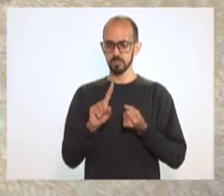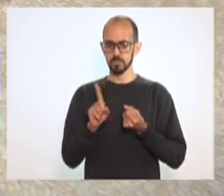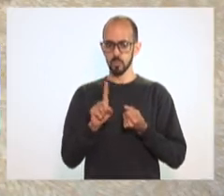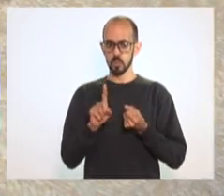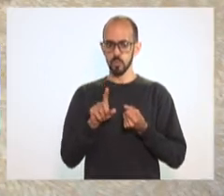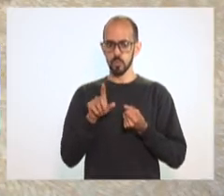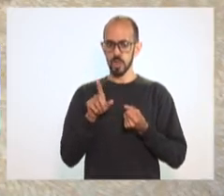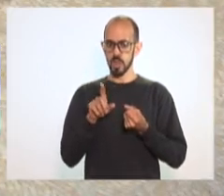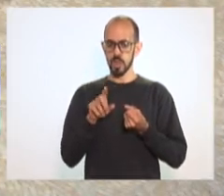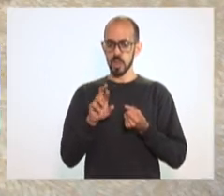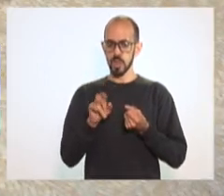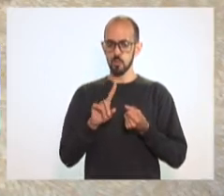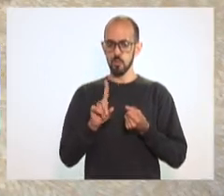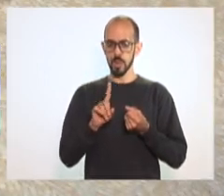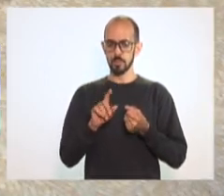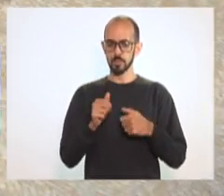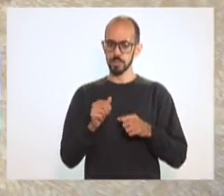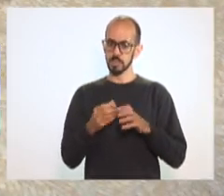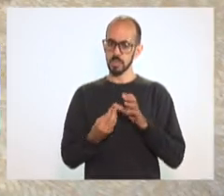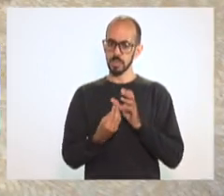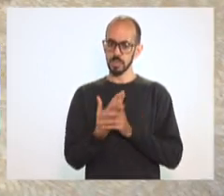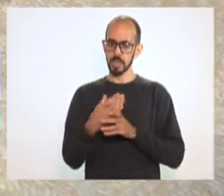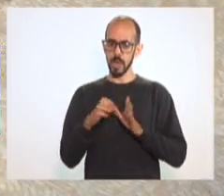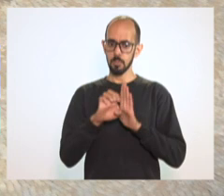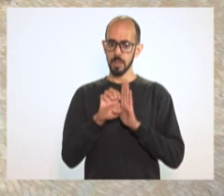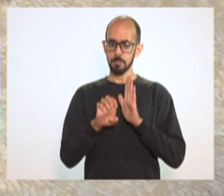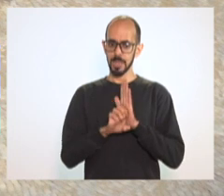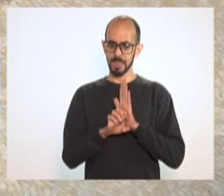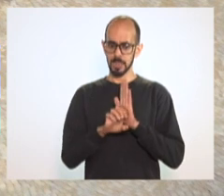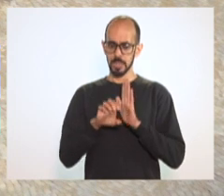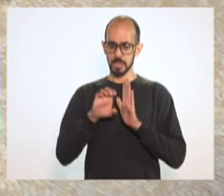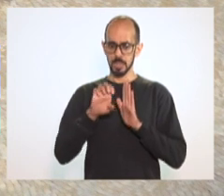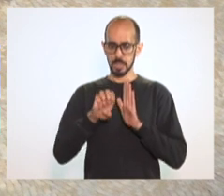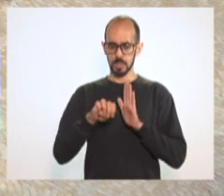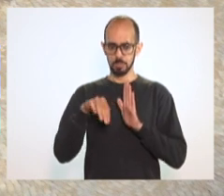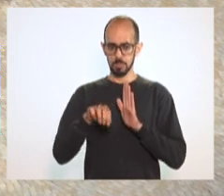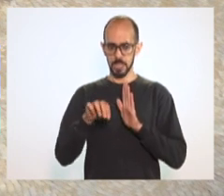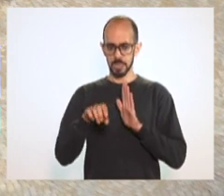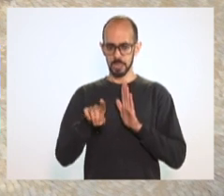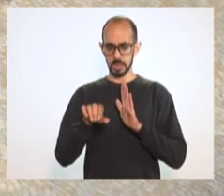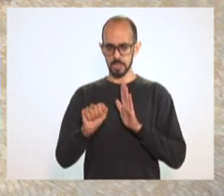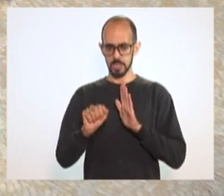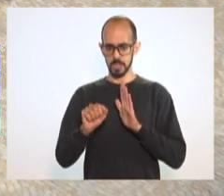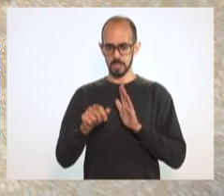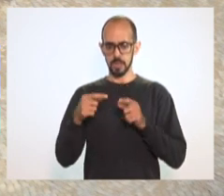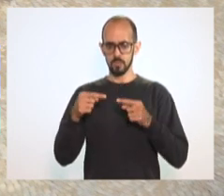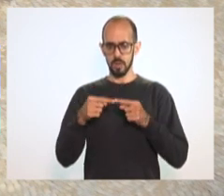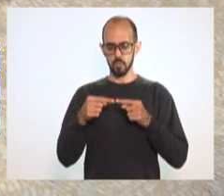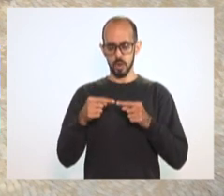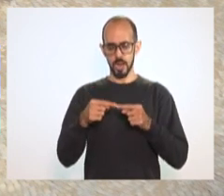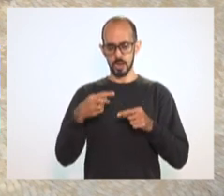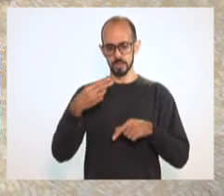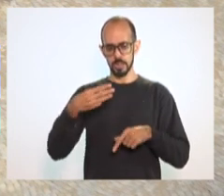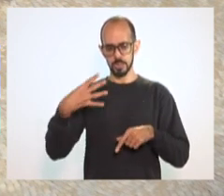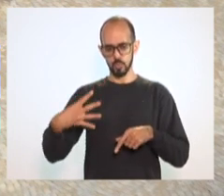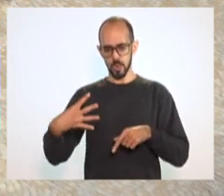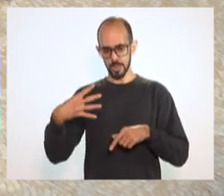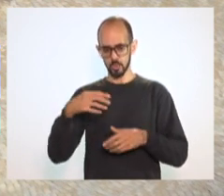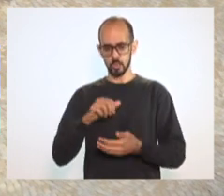essa emenda preciso criar essa emenda transformando para projeto de resolução então o parecer é favorável as emendas 3 e 4